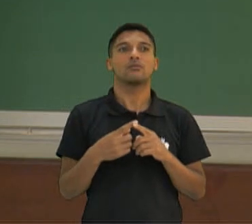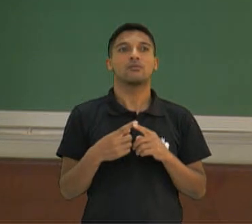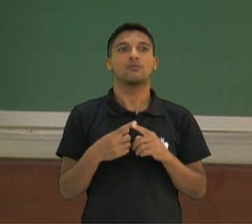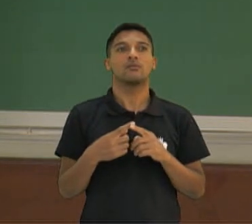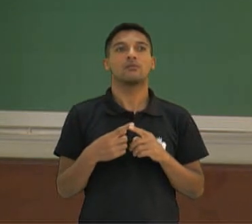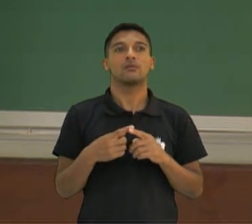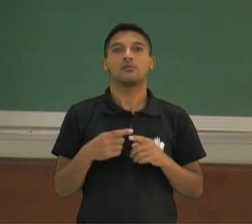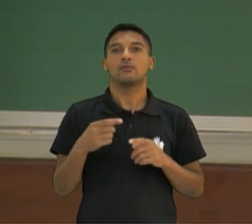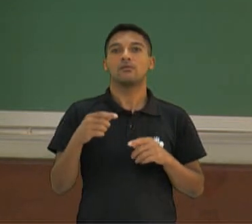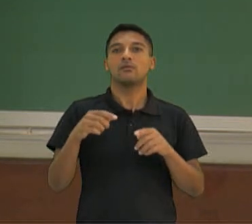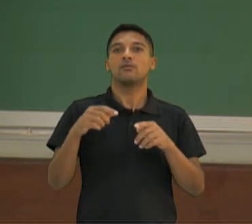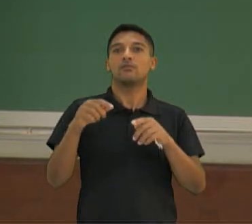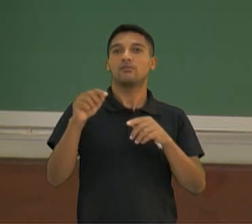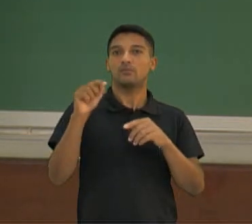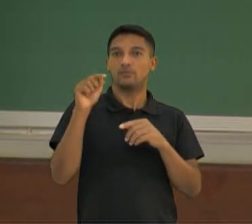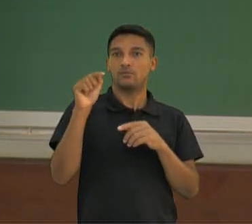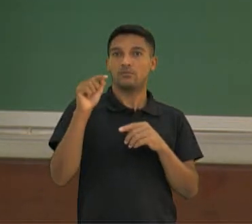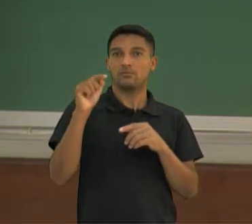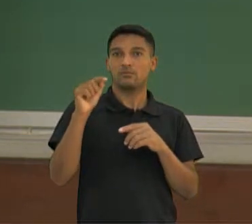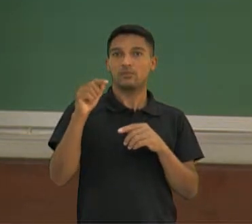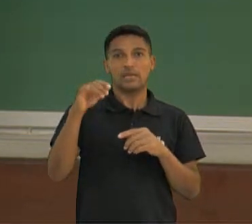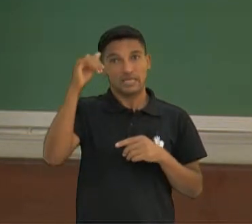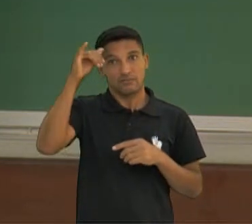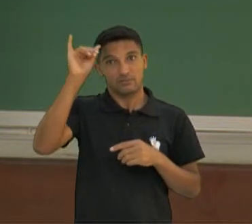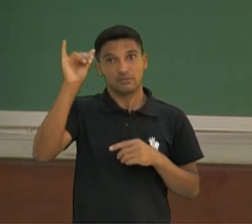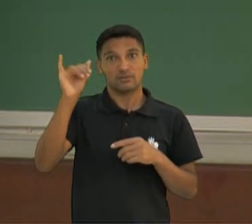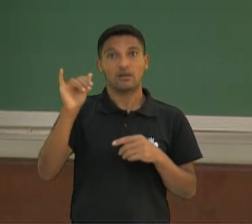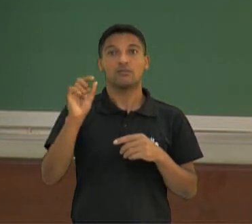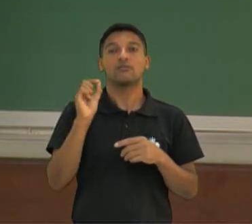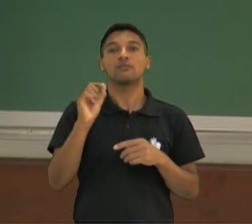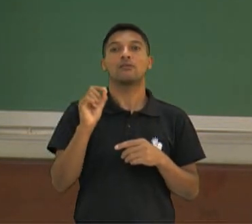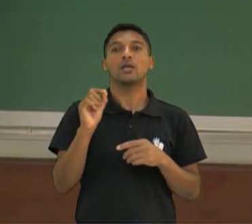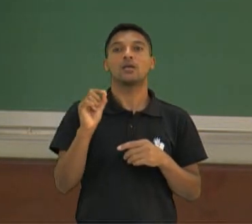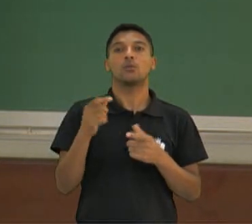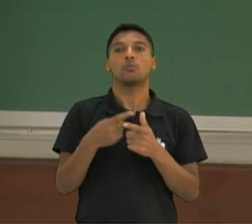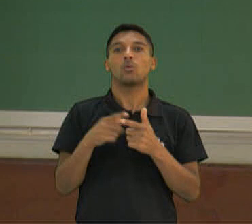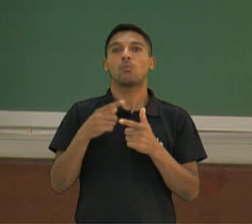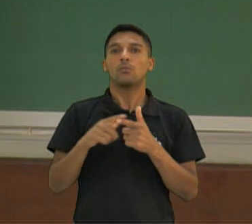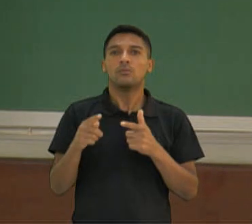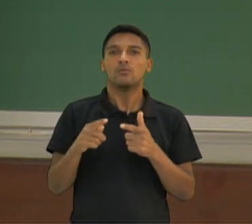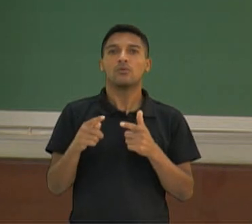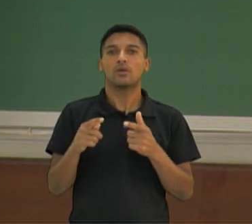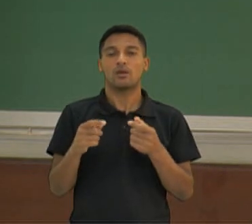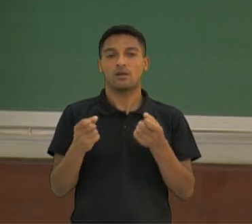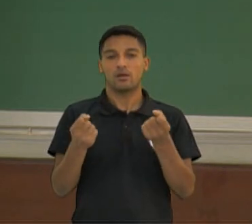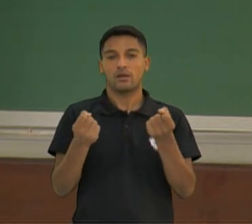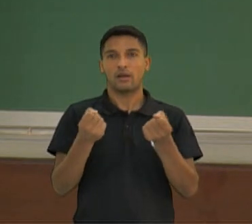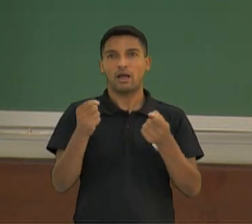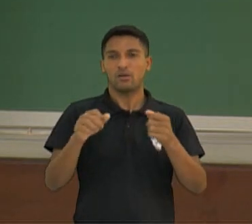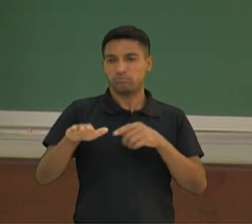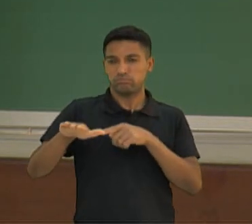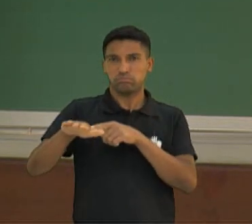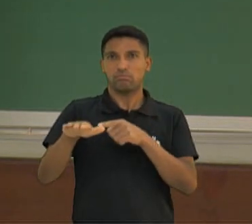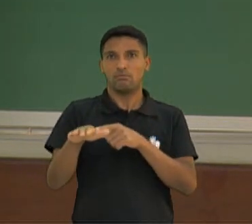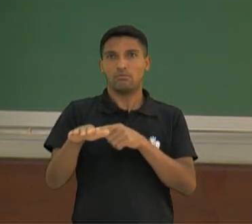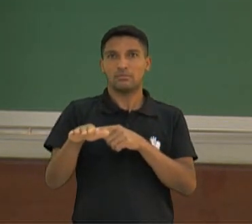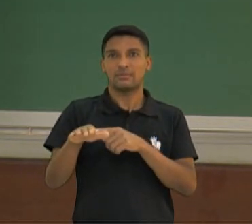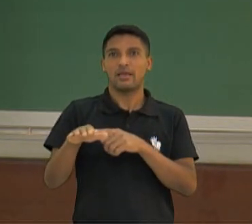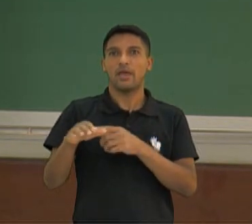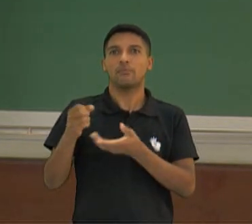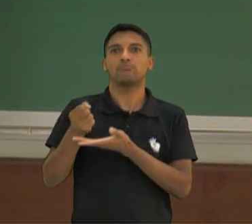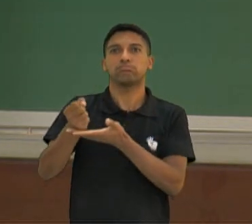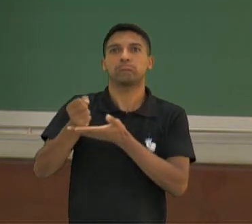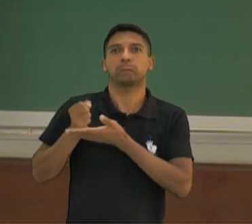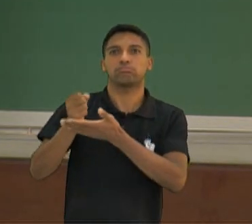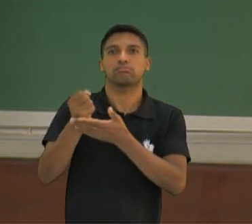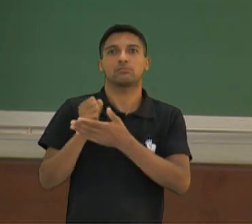uma imagem mostrando ali que a organização já está melhor aí em alguns setores, para melhorar a estrutura urbana.